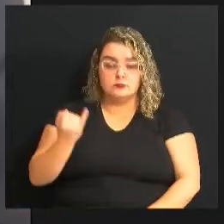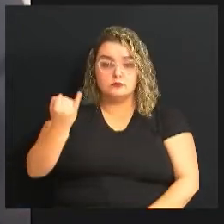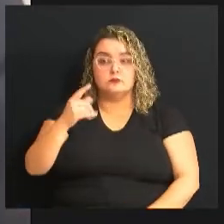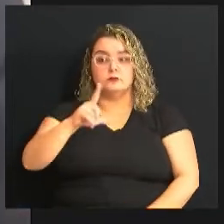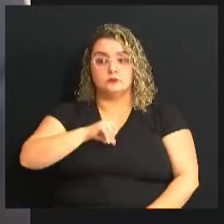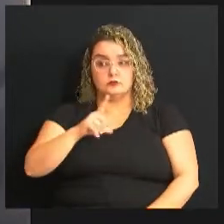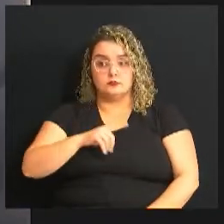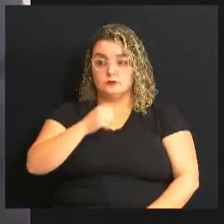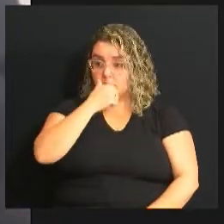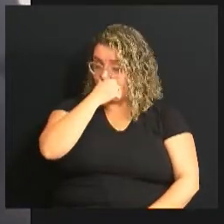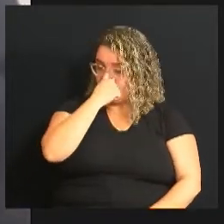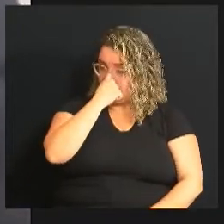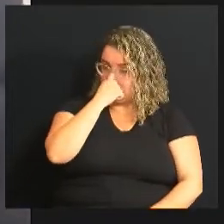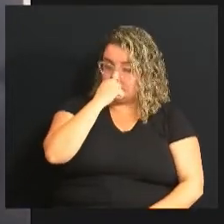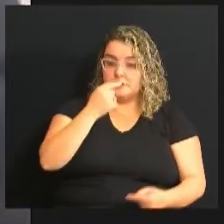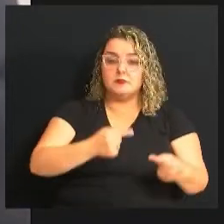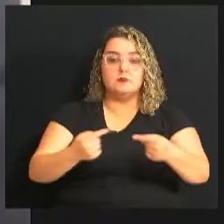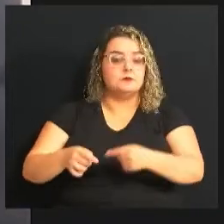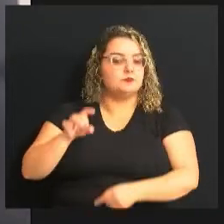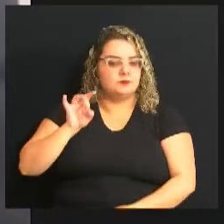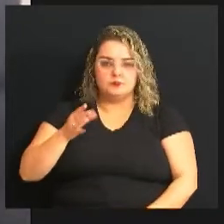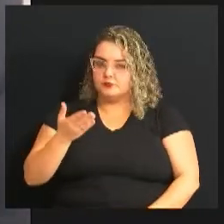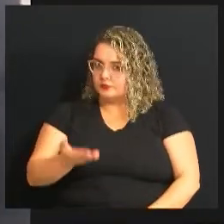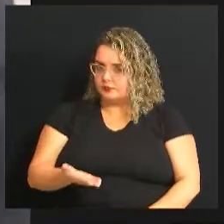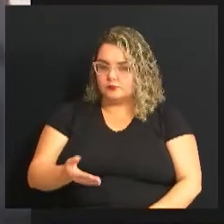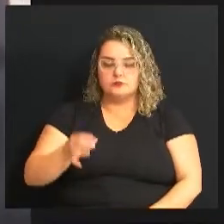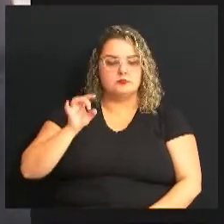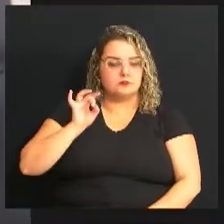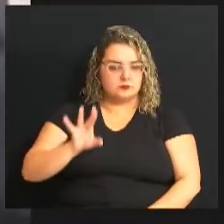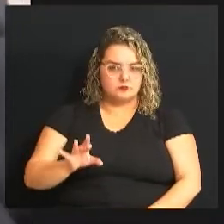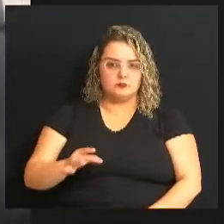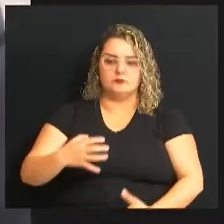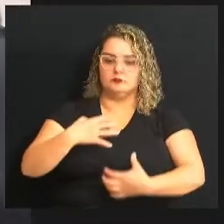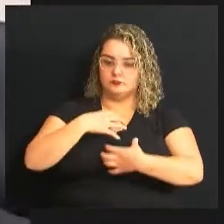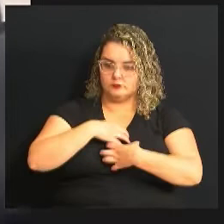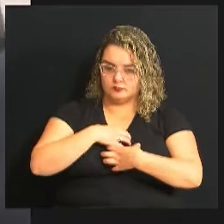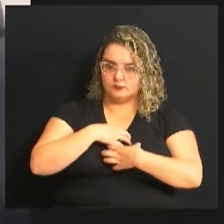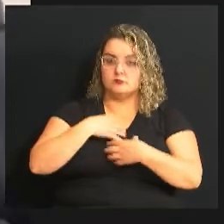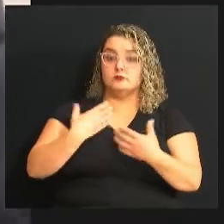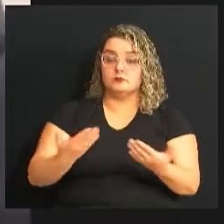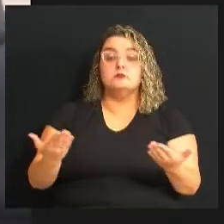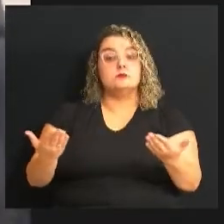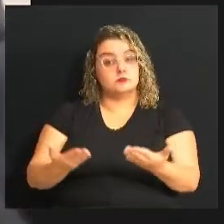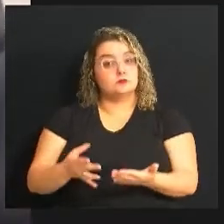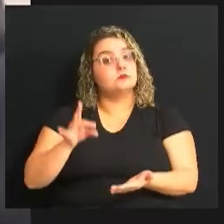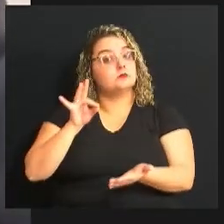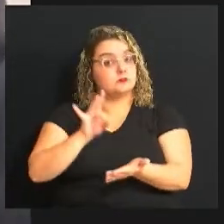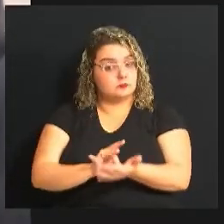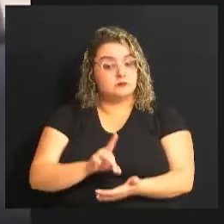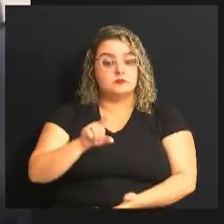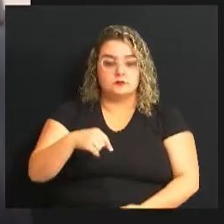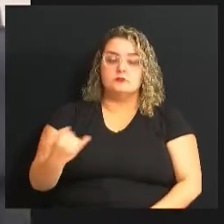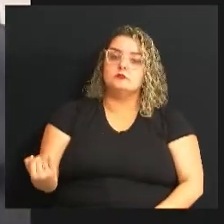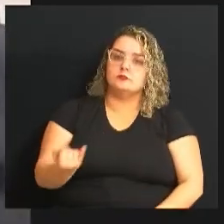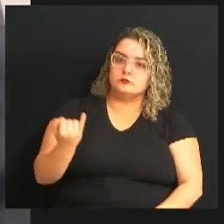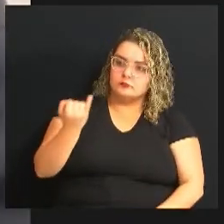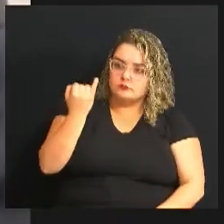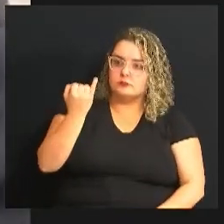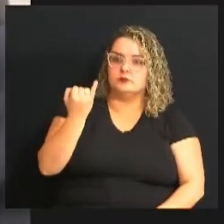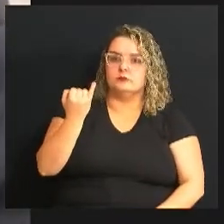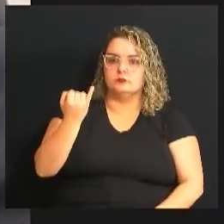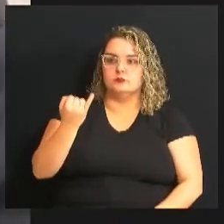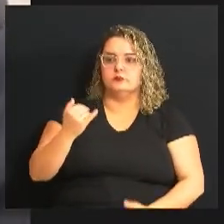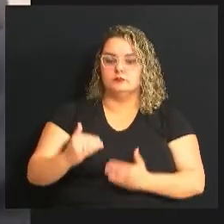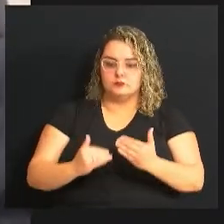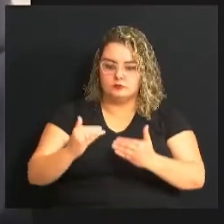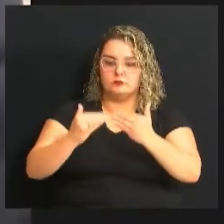painel para discutir só isso, só o aspecto emocional, que hoje realmente é um fator importante nessa construção